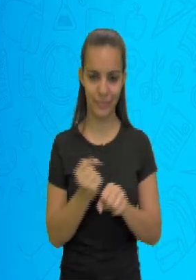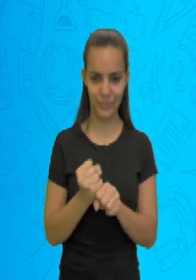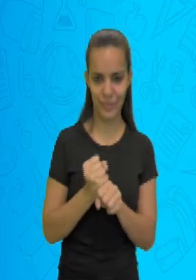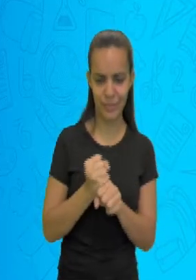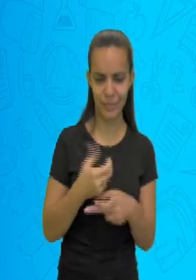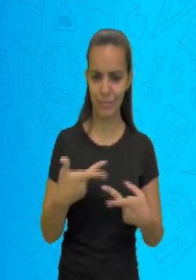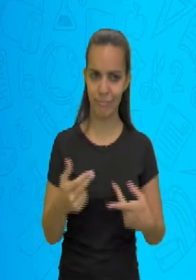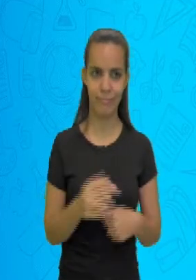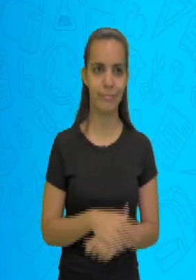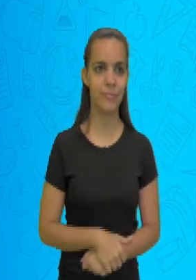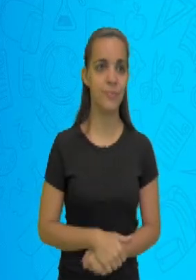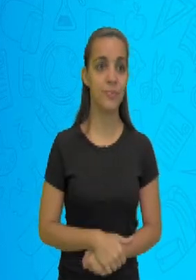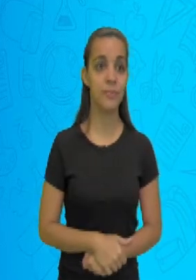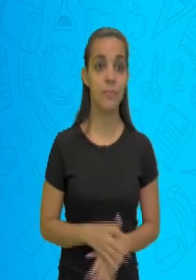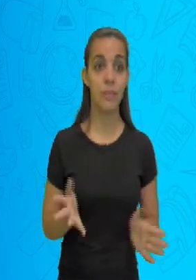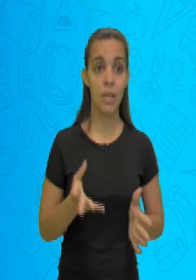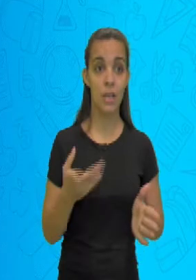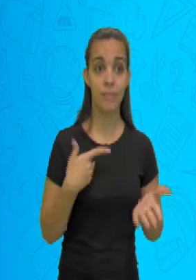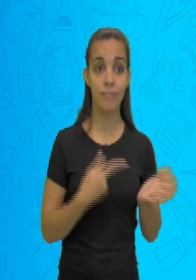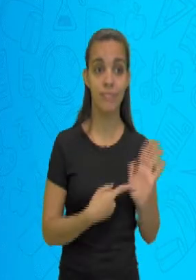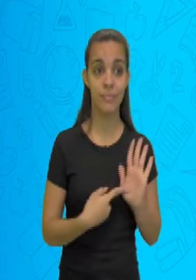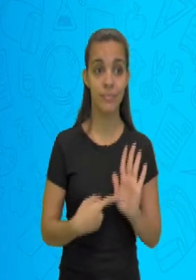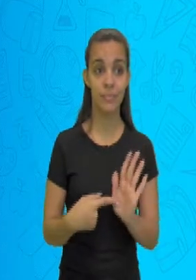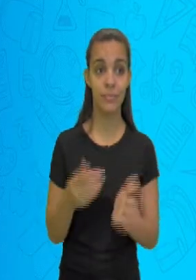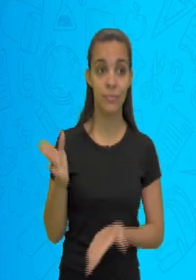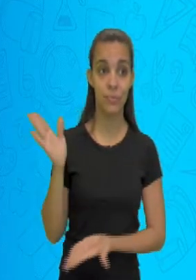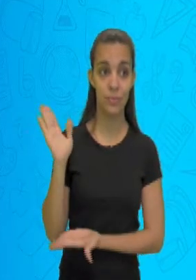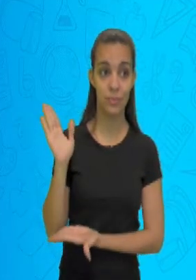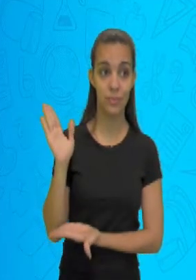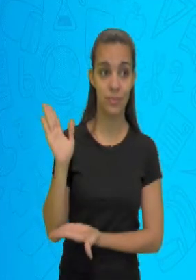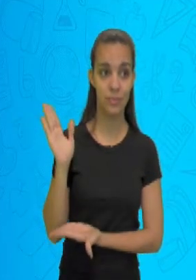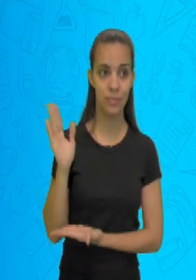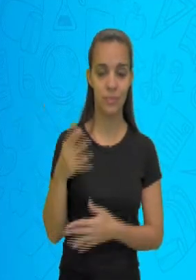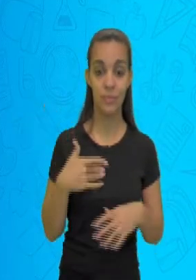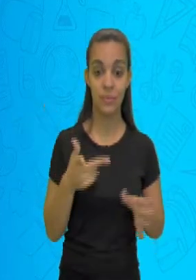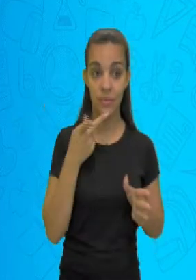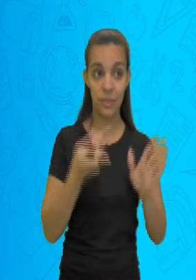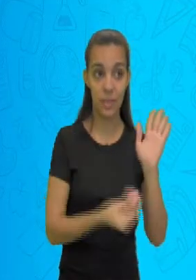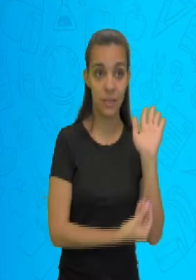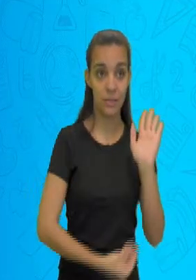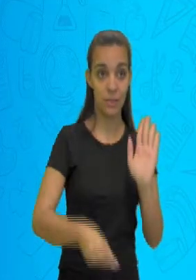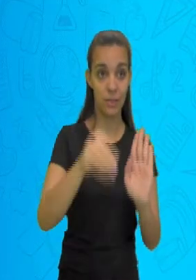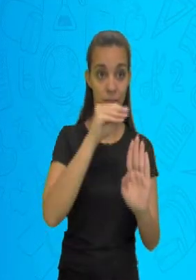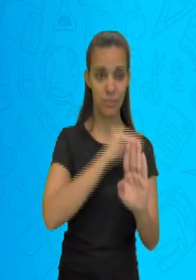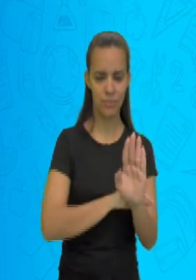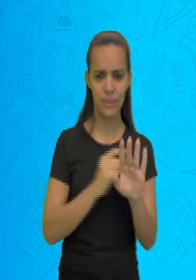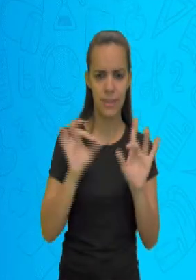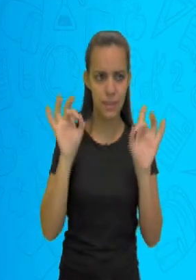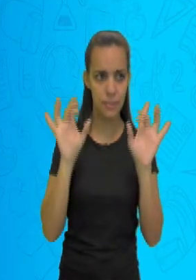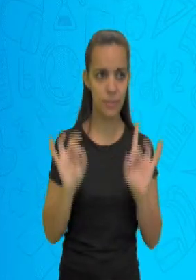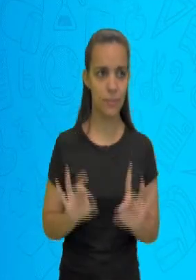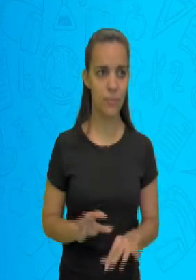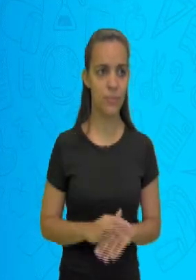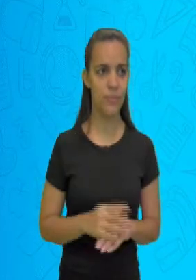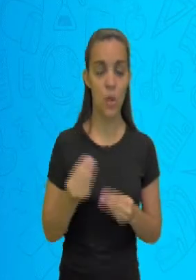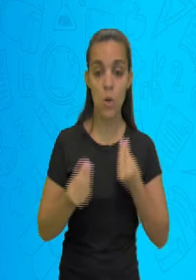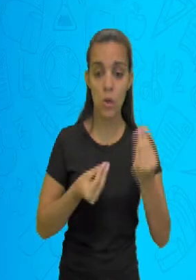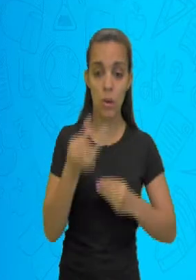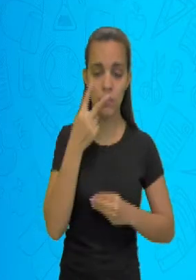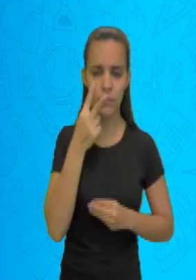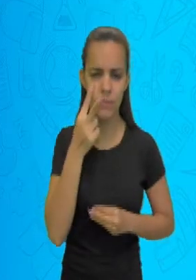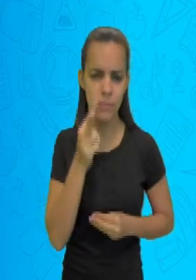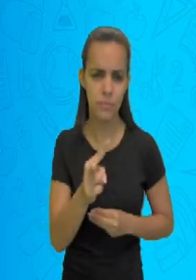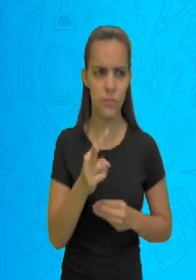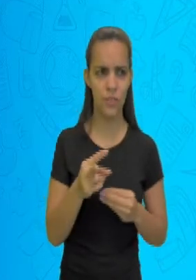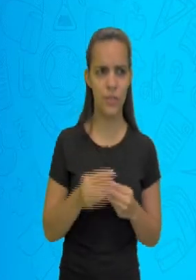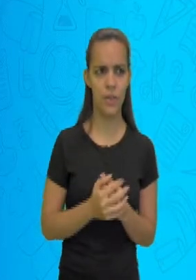mesmo? E aí, agora nós vamos falar do calendário especificamente. Como olhar, como verificar e